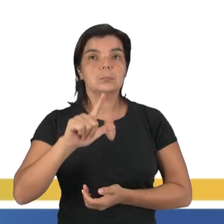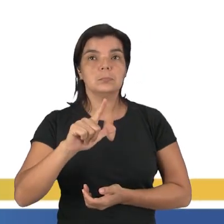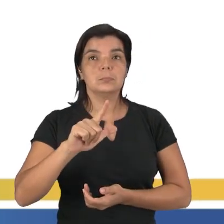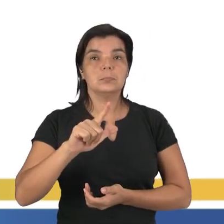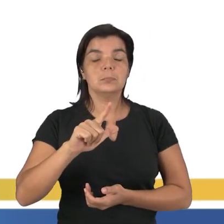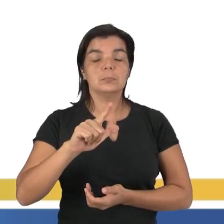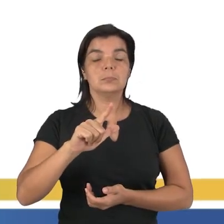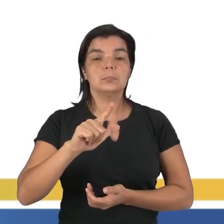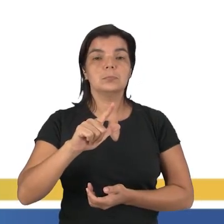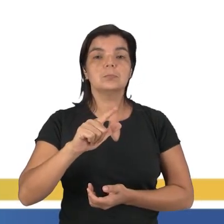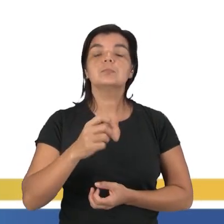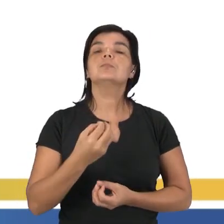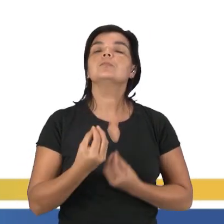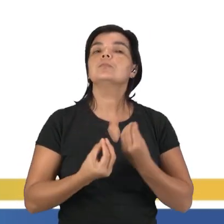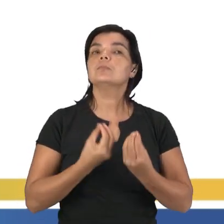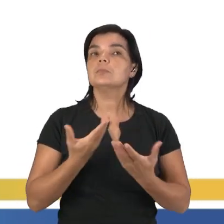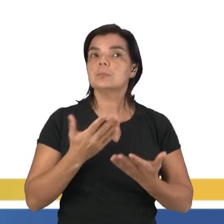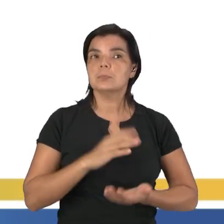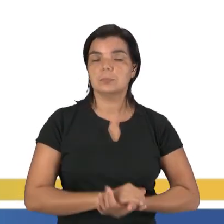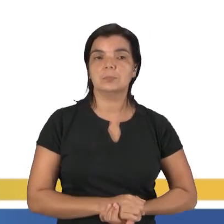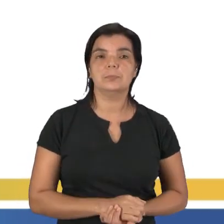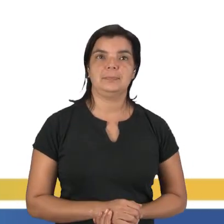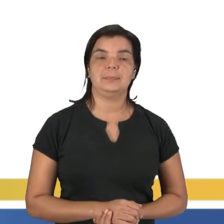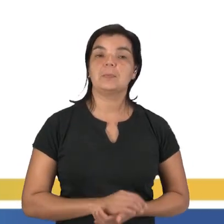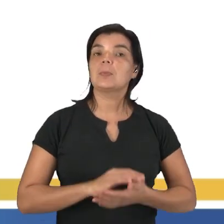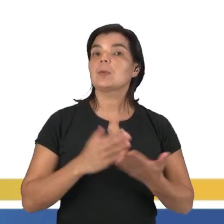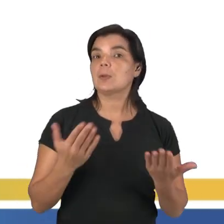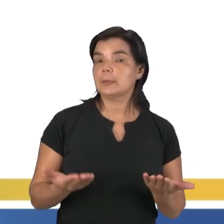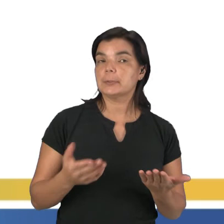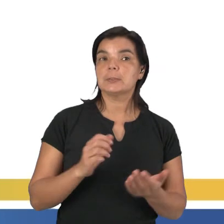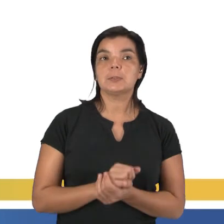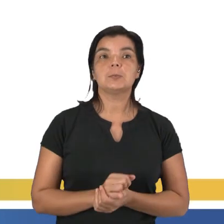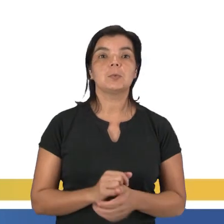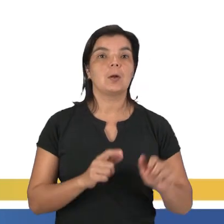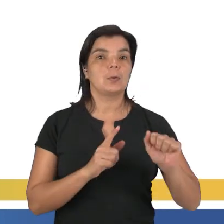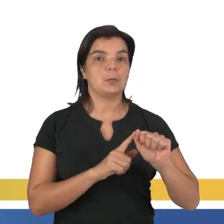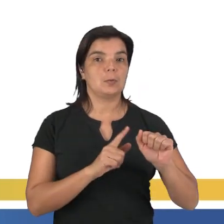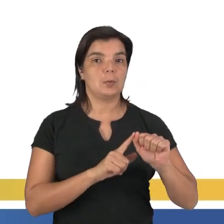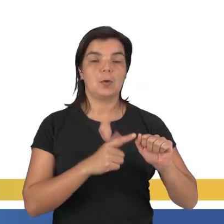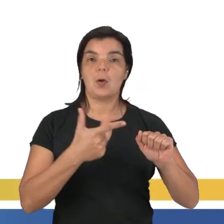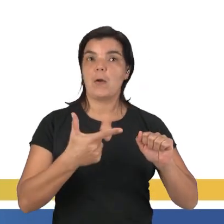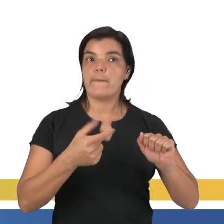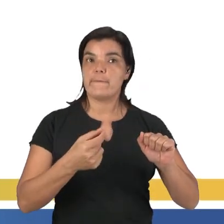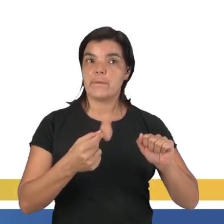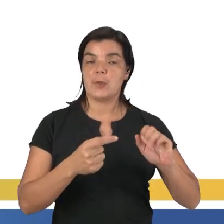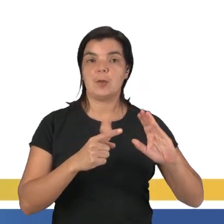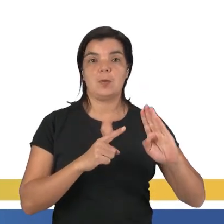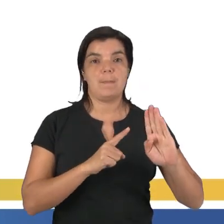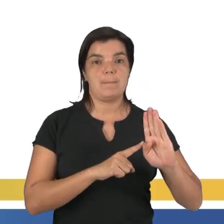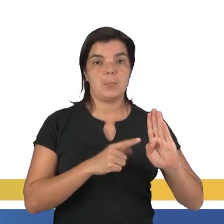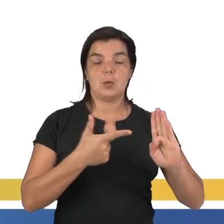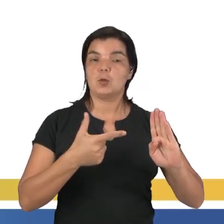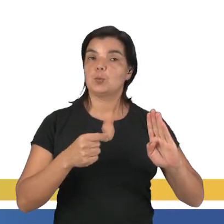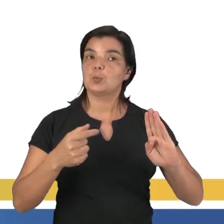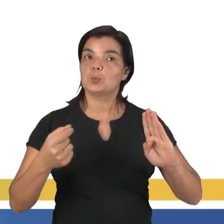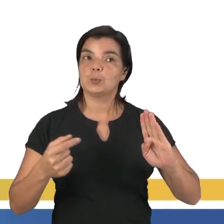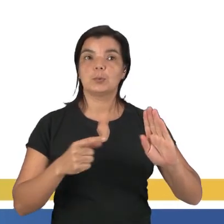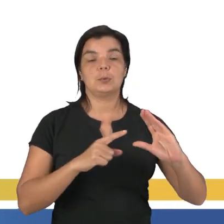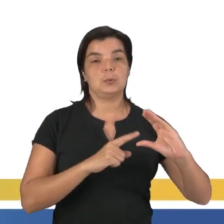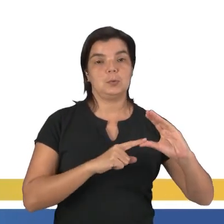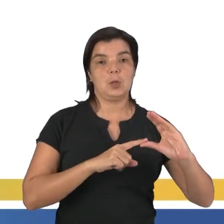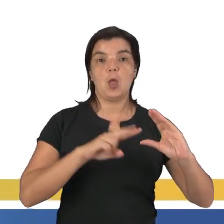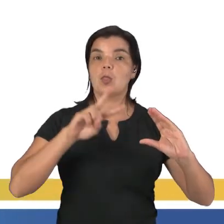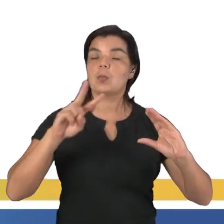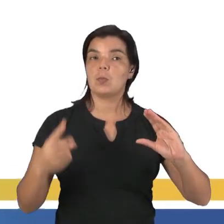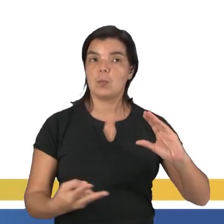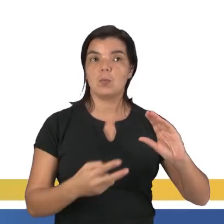de centilitros equivale a quanto, gente? Então as opções que nós temos é o quê? 20, 200, 2000,